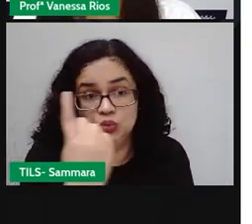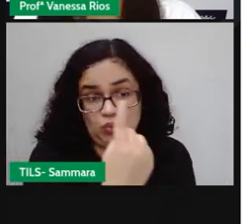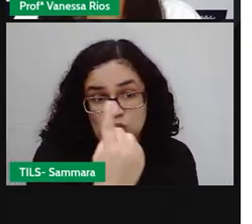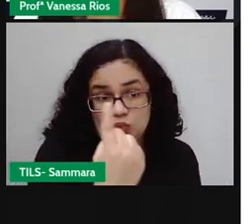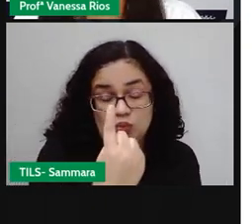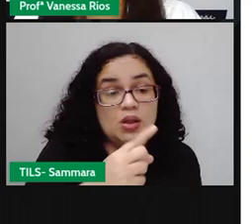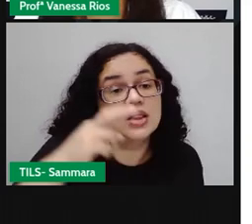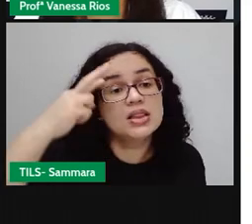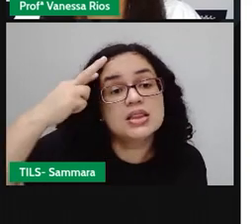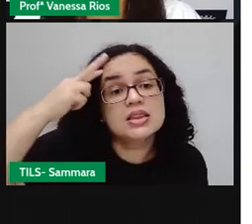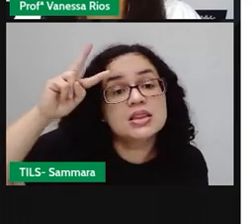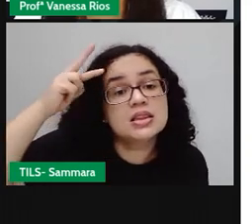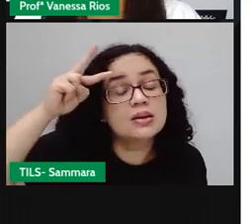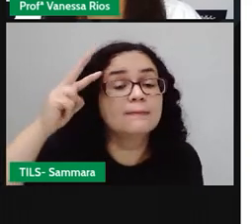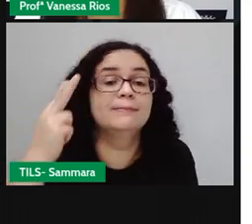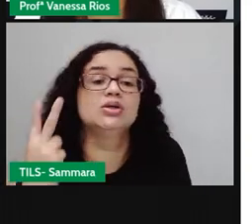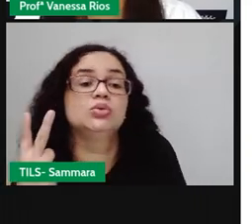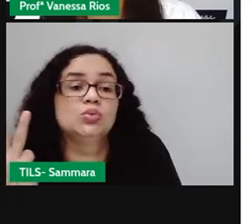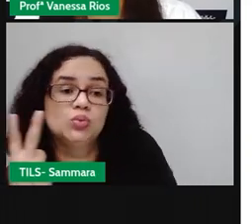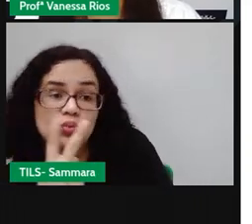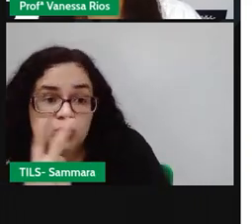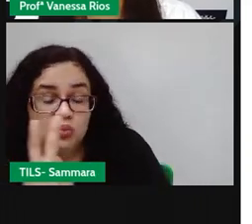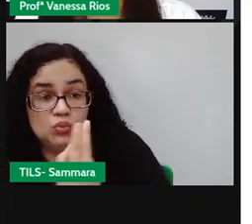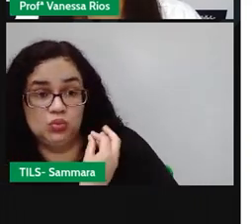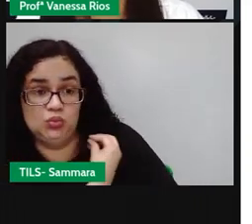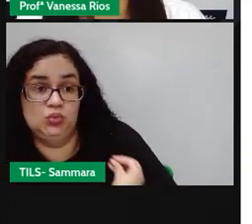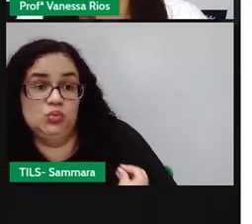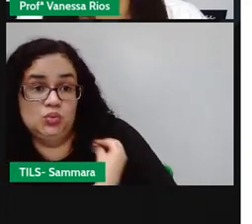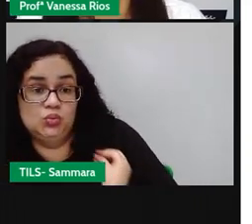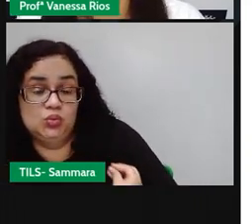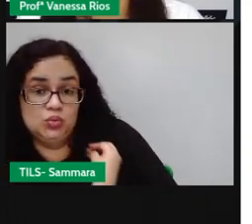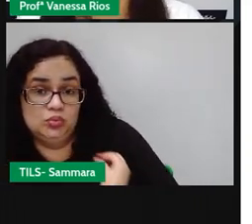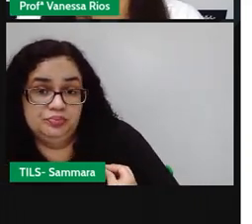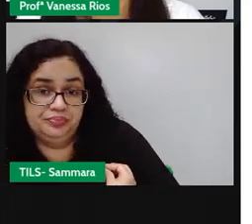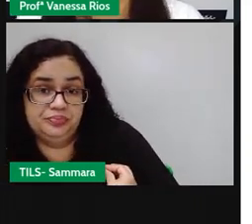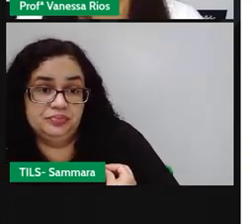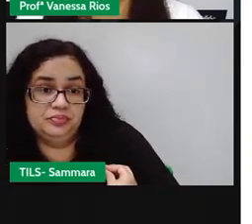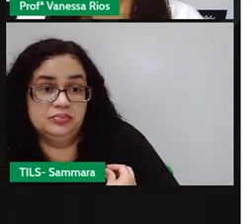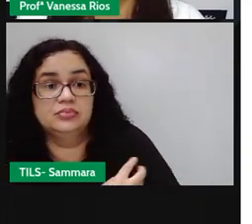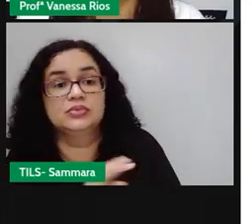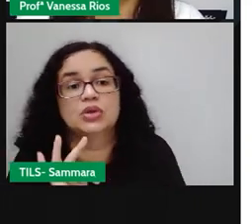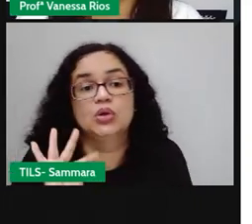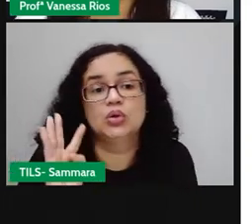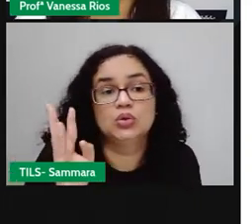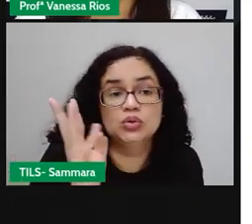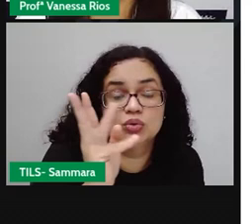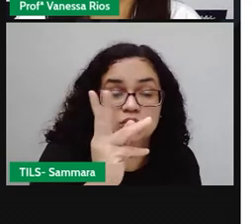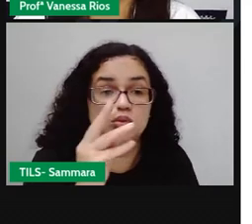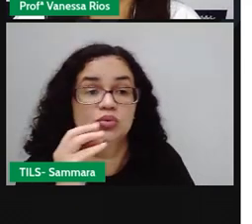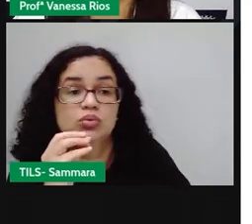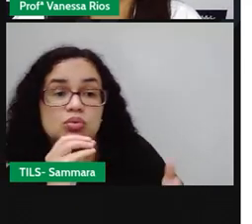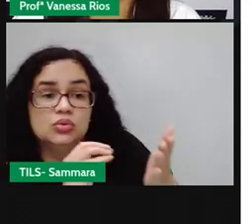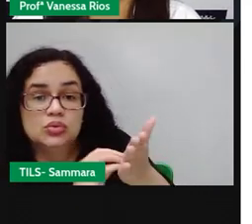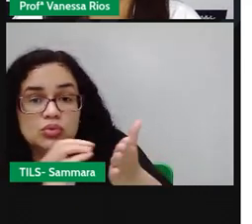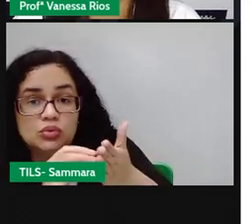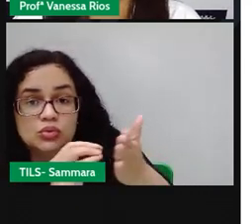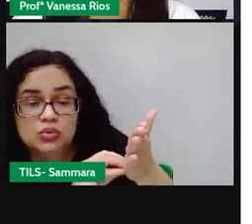1. Lembrando que o 2 esteve presente aí, está presente em todas as peças que